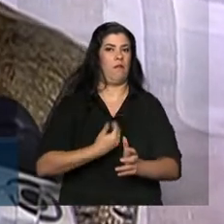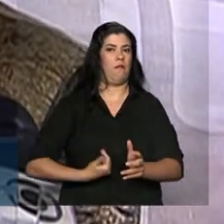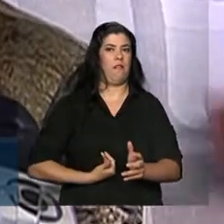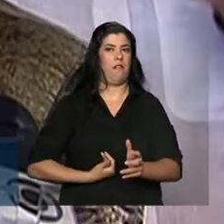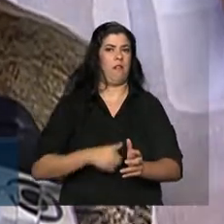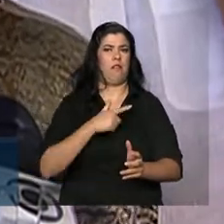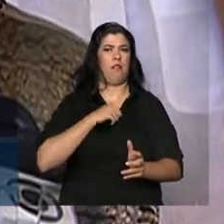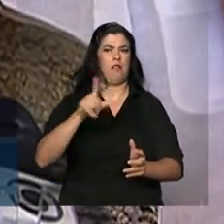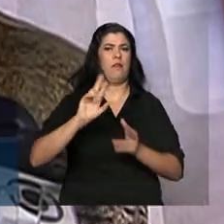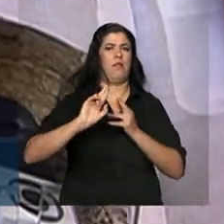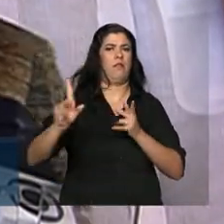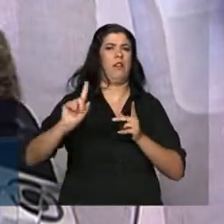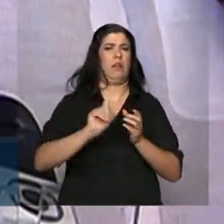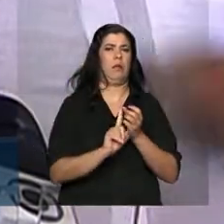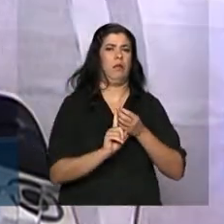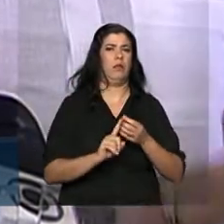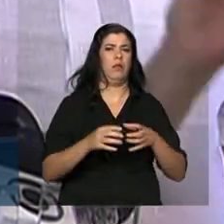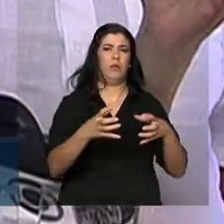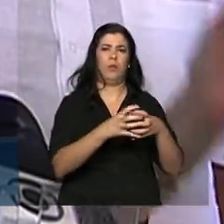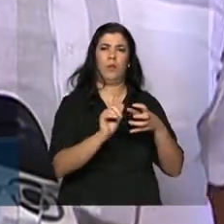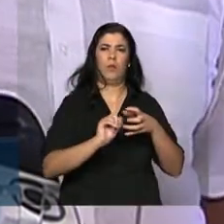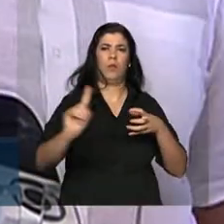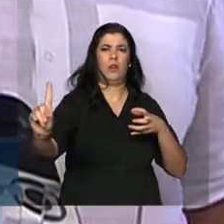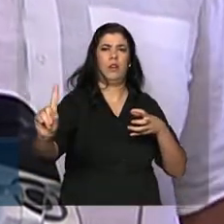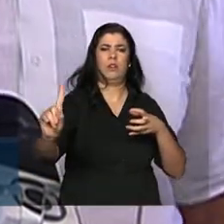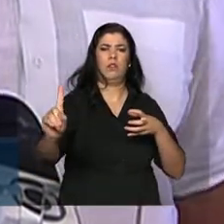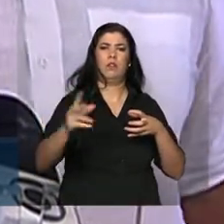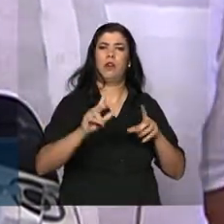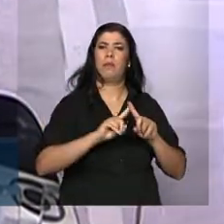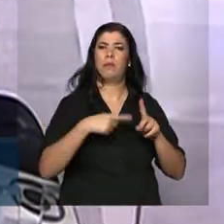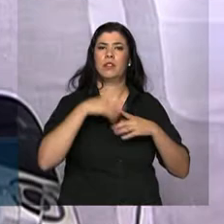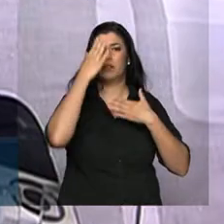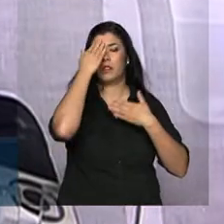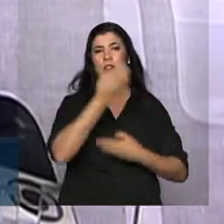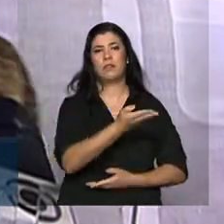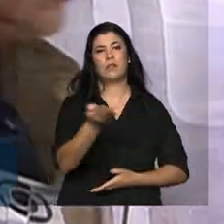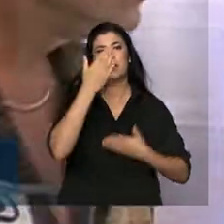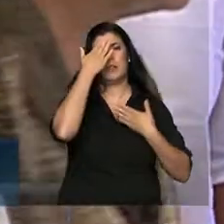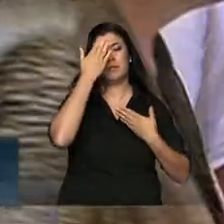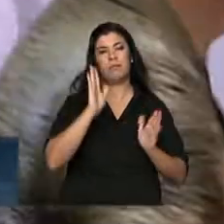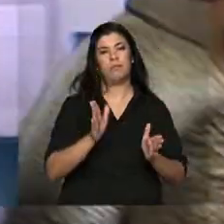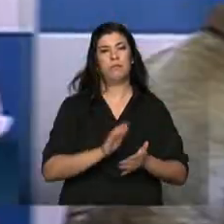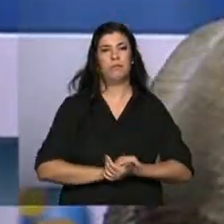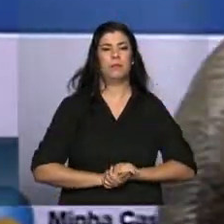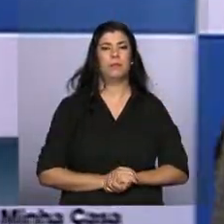governo. E ele vive o dia a dia do governo. Agora eu agradeço você, gente. Muito obrigado.